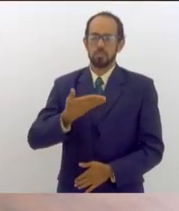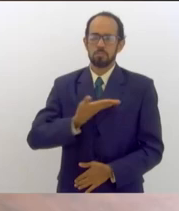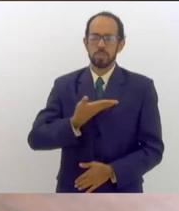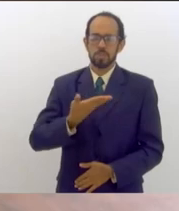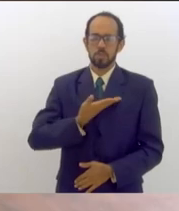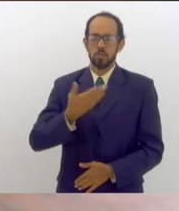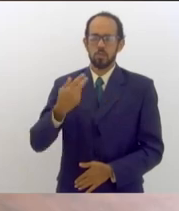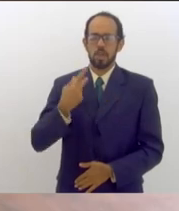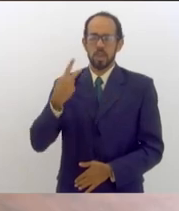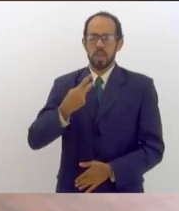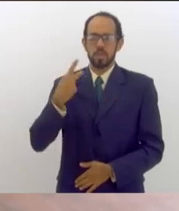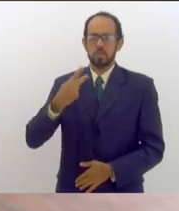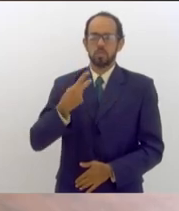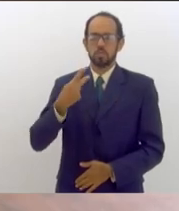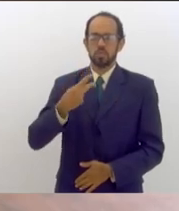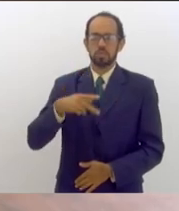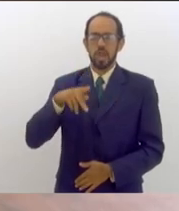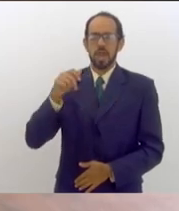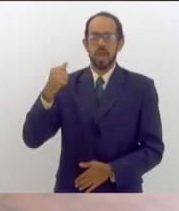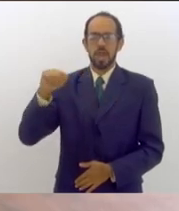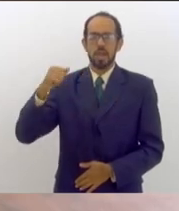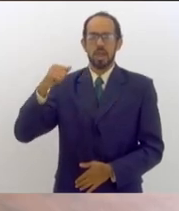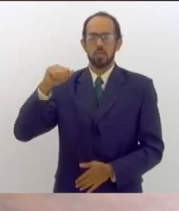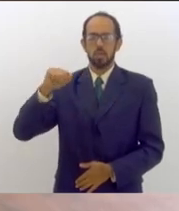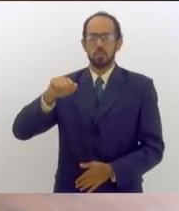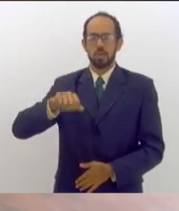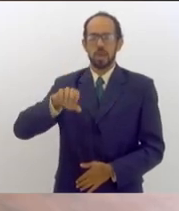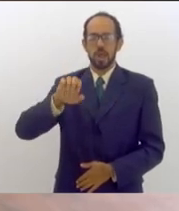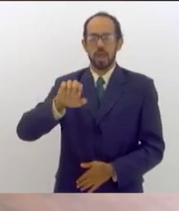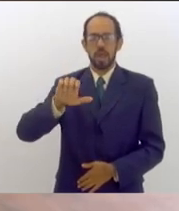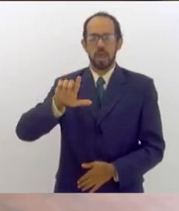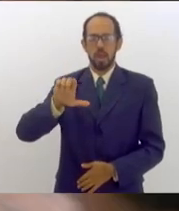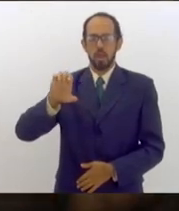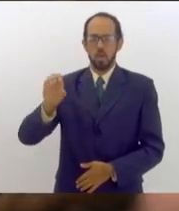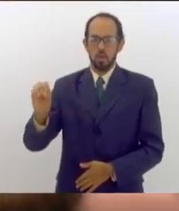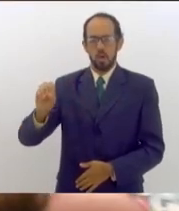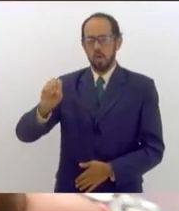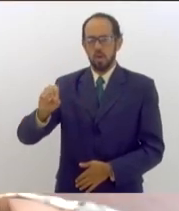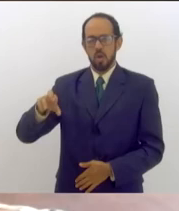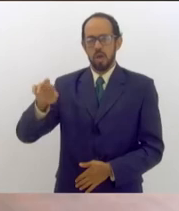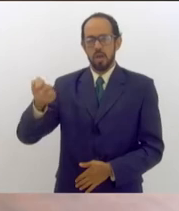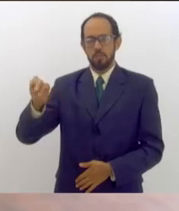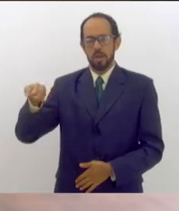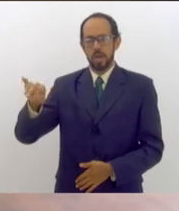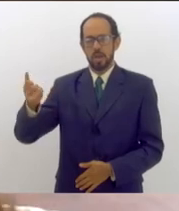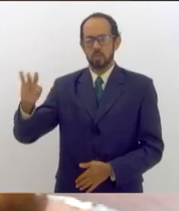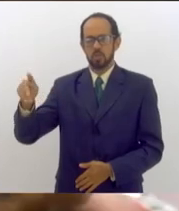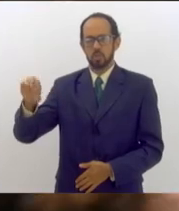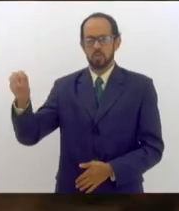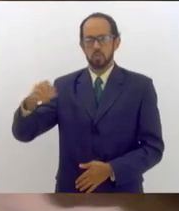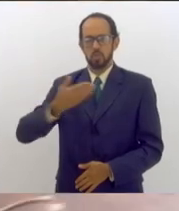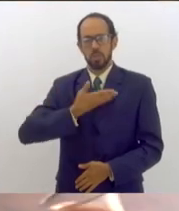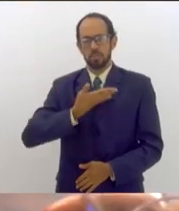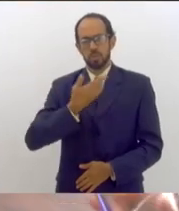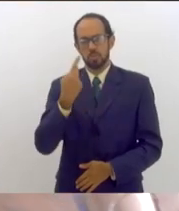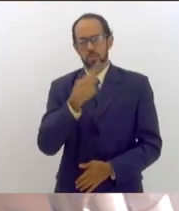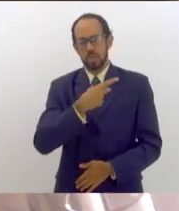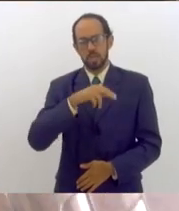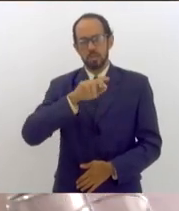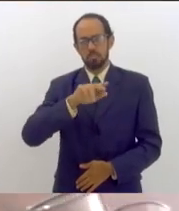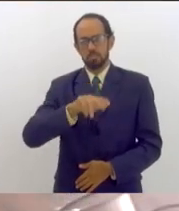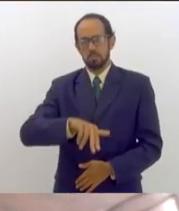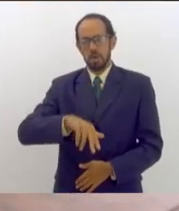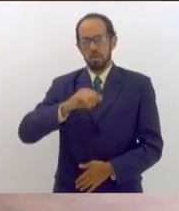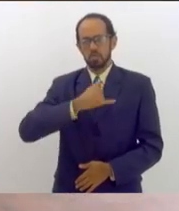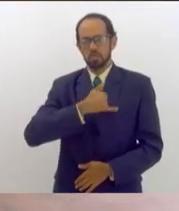e vereador de Araruama Eloá Ramalho juntamente com amigos Zé Carlos meu amigo meu irmão de São